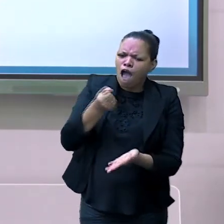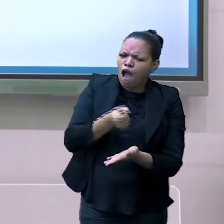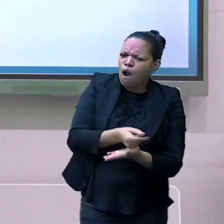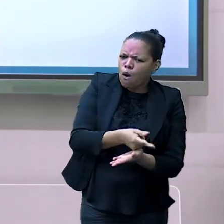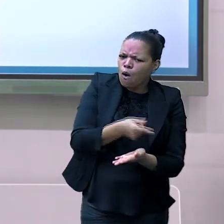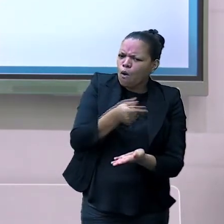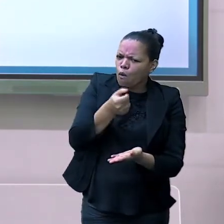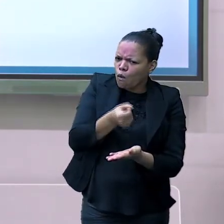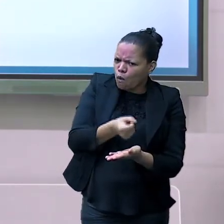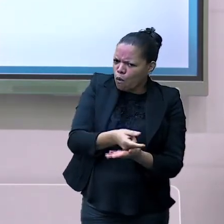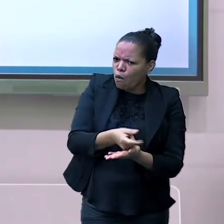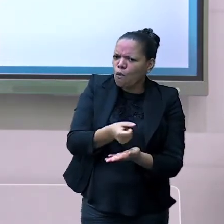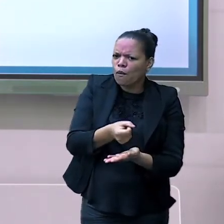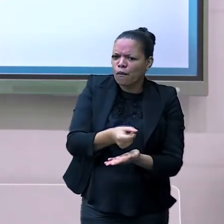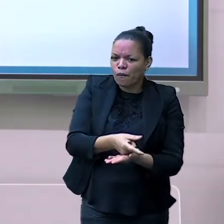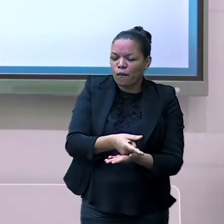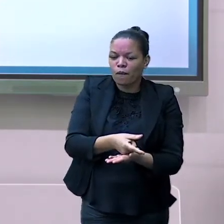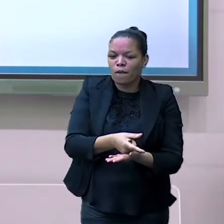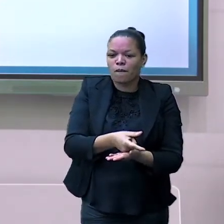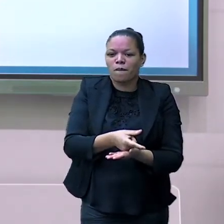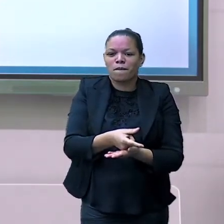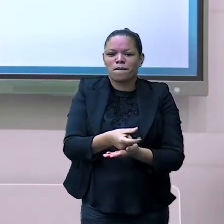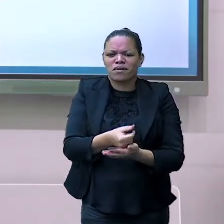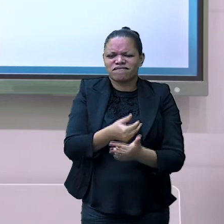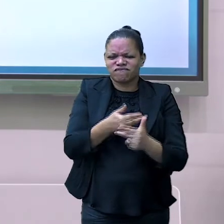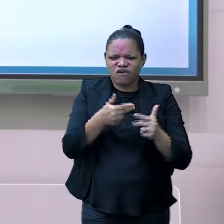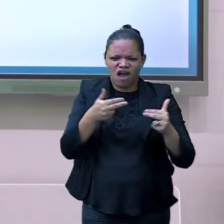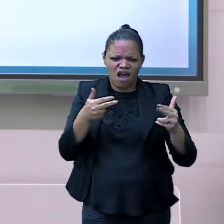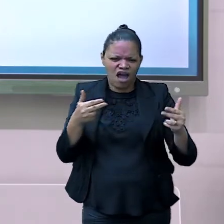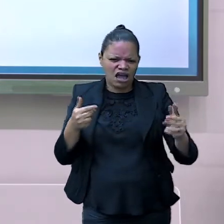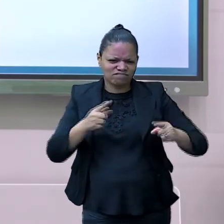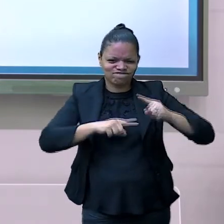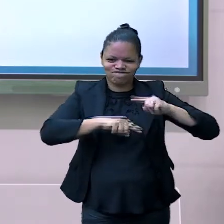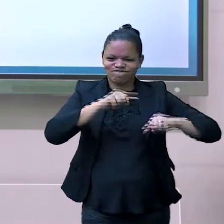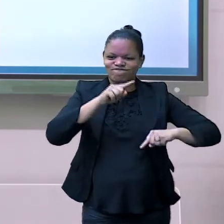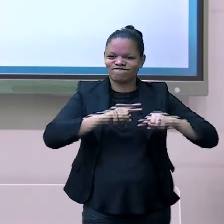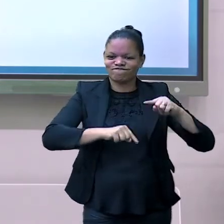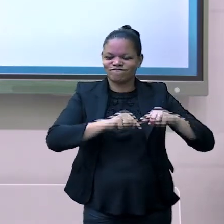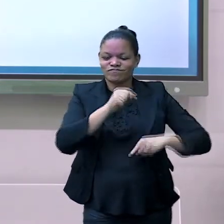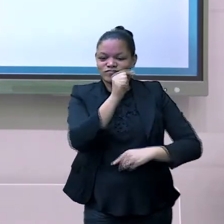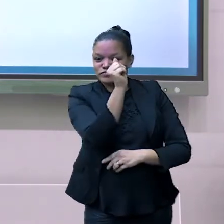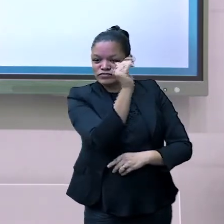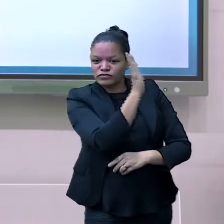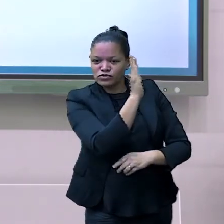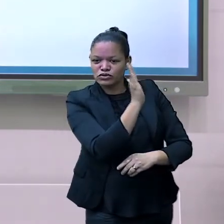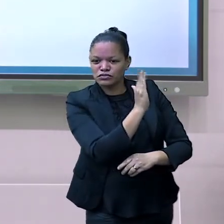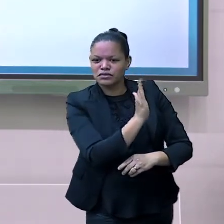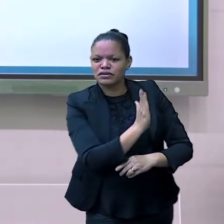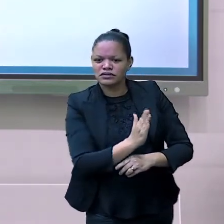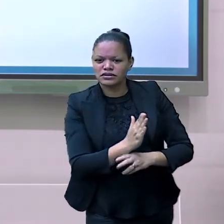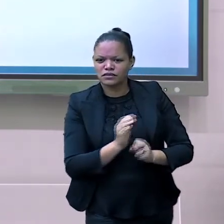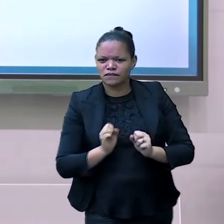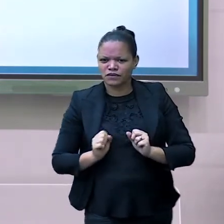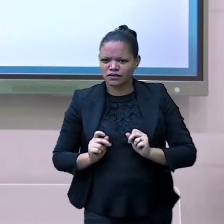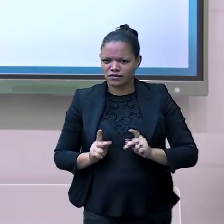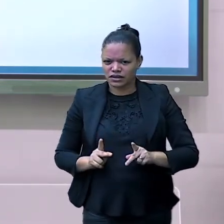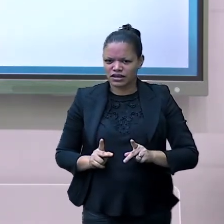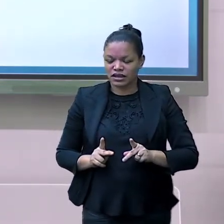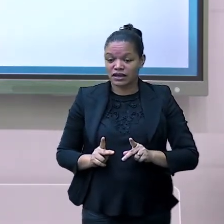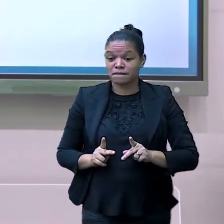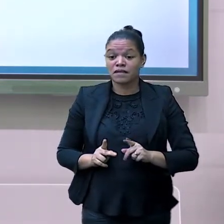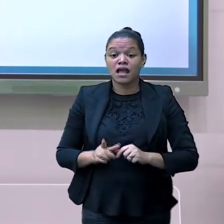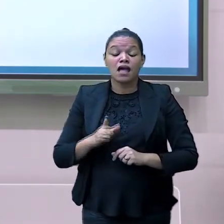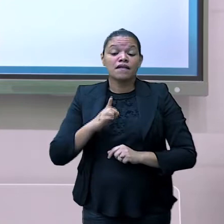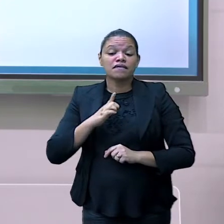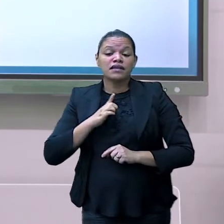suas nações produtos que possam ser o quê? Necessários para o país. Então, veja bem que nós temos aqui países que estão na Ásia,